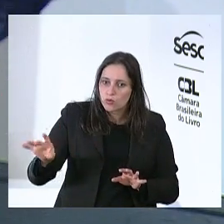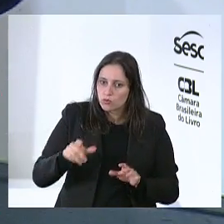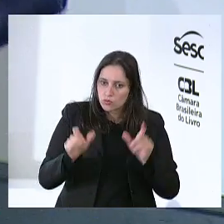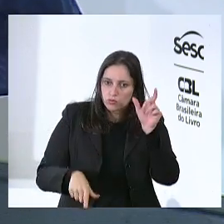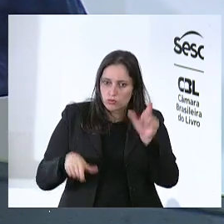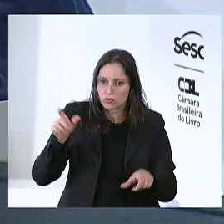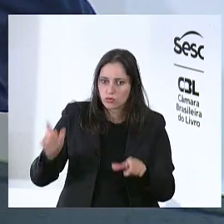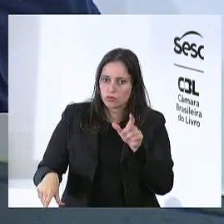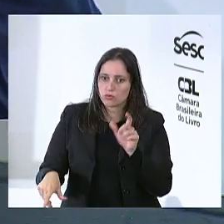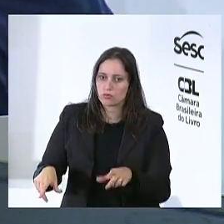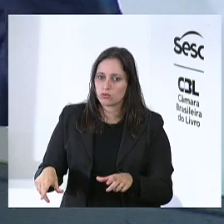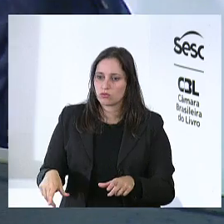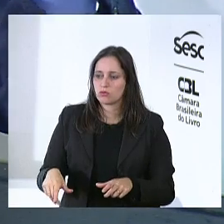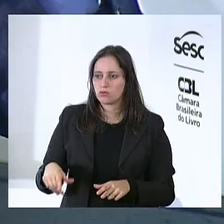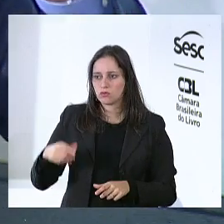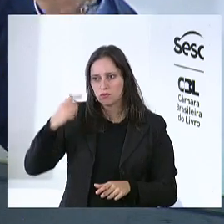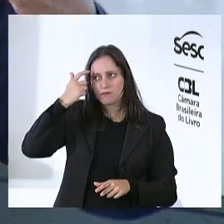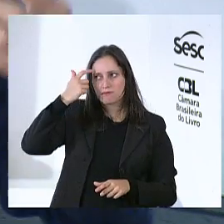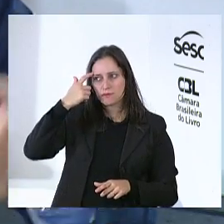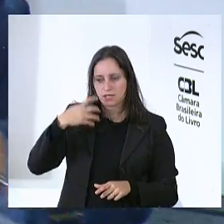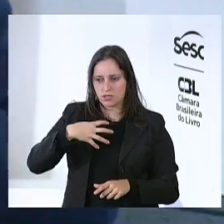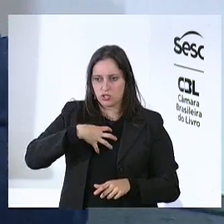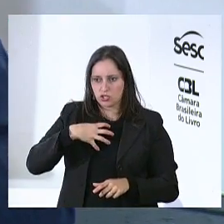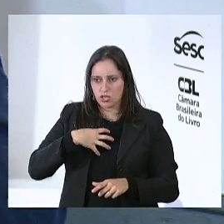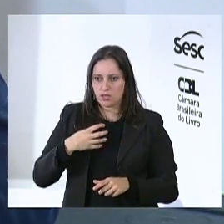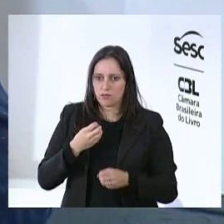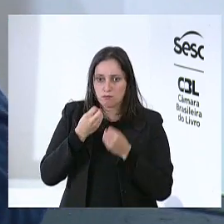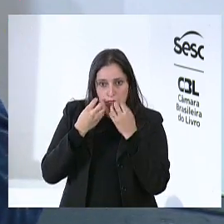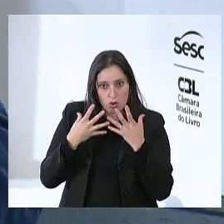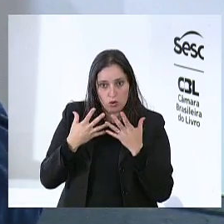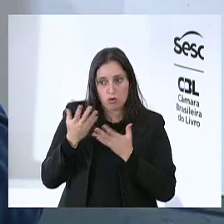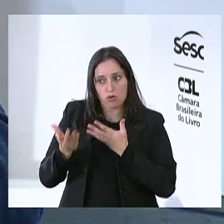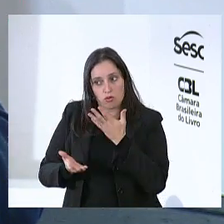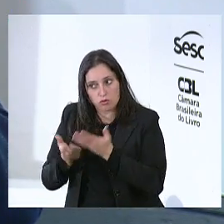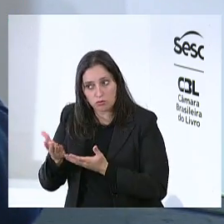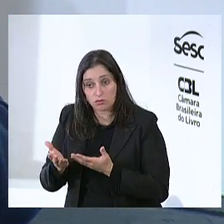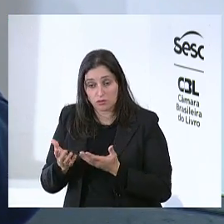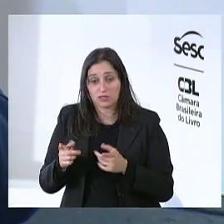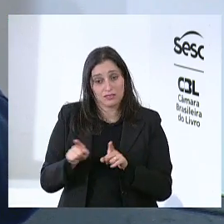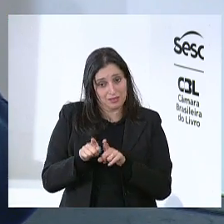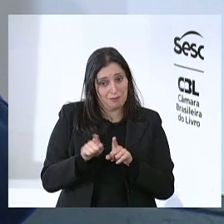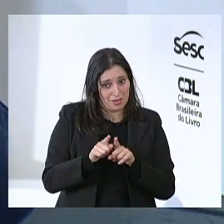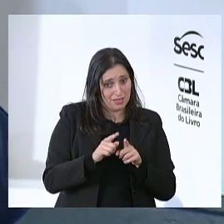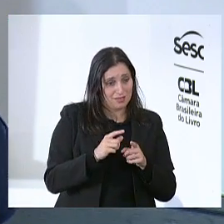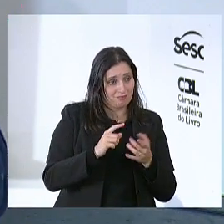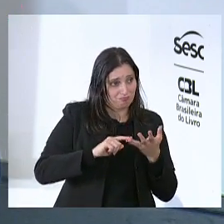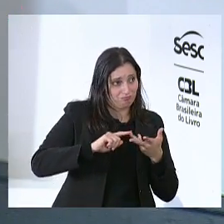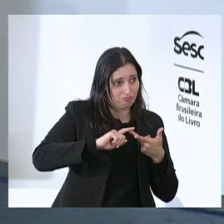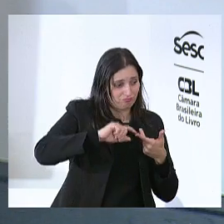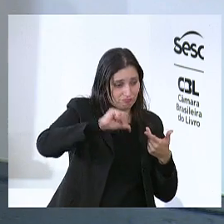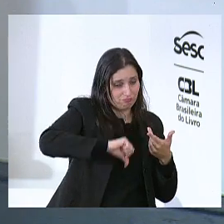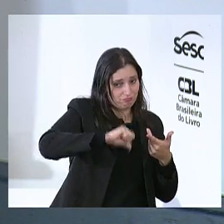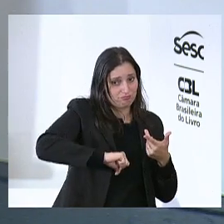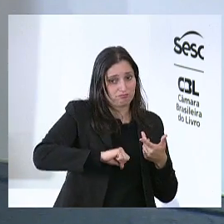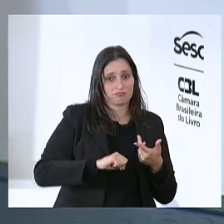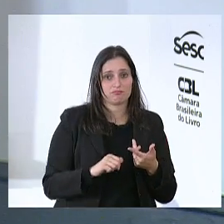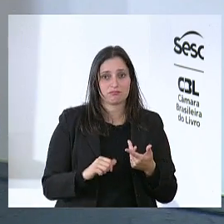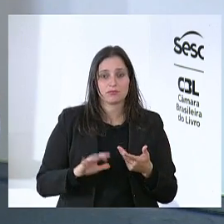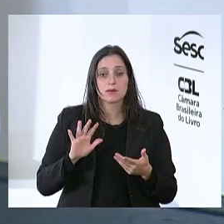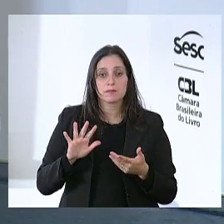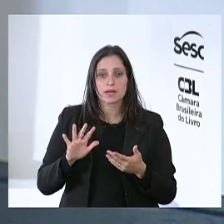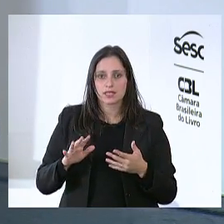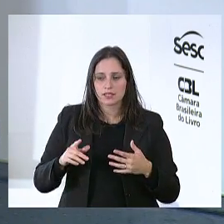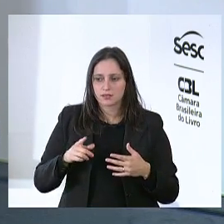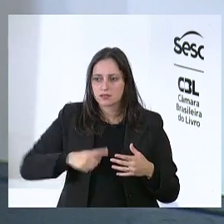de criatividade maravilhosa, de generosidade e de sacanagem. Né. O que nós buscamos são